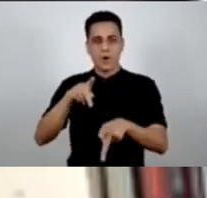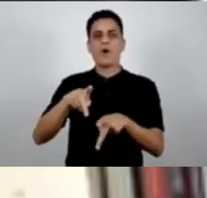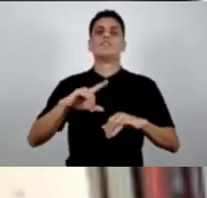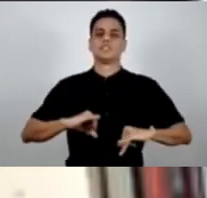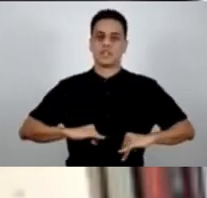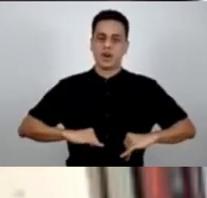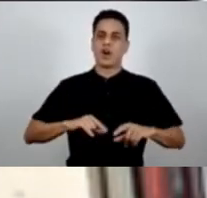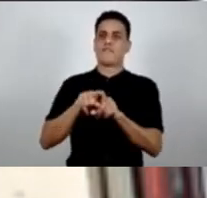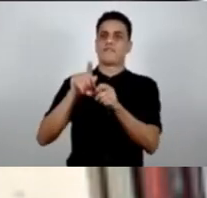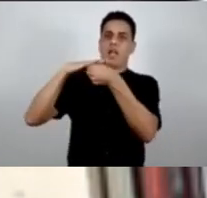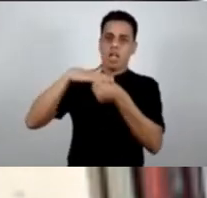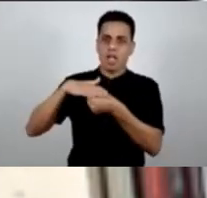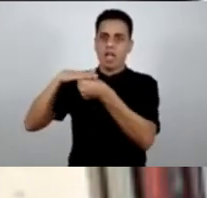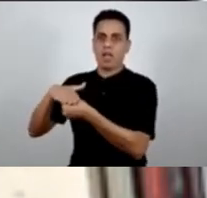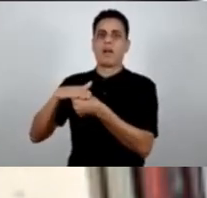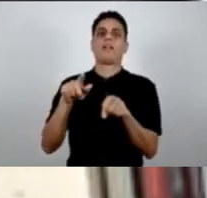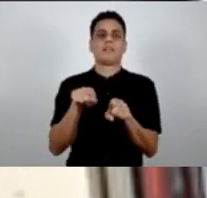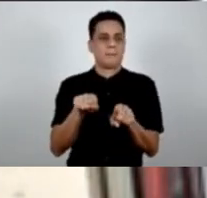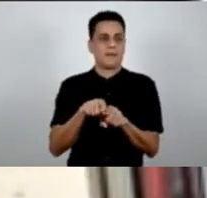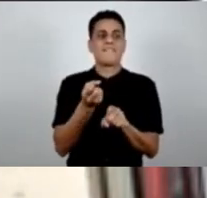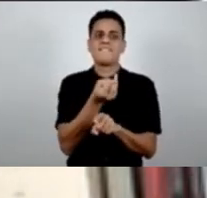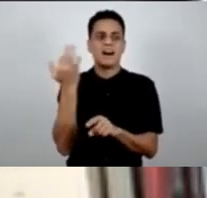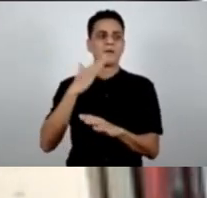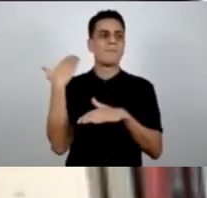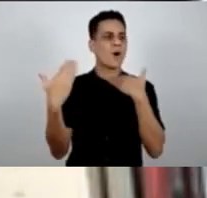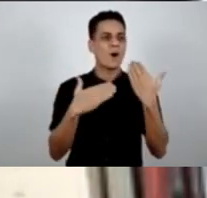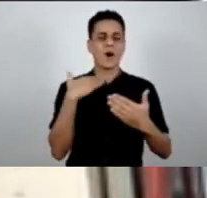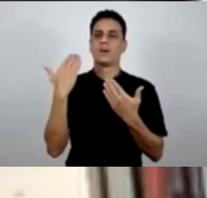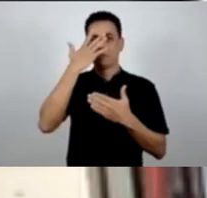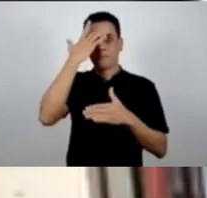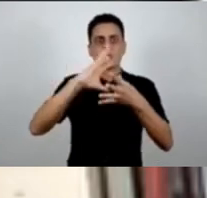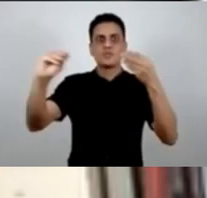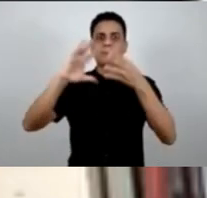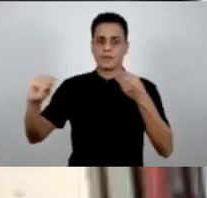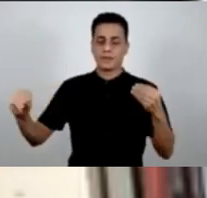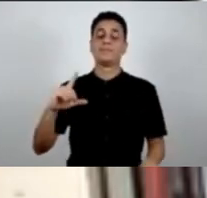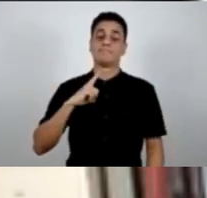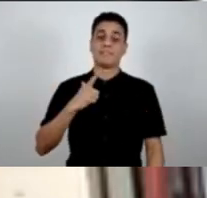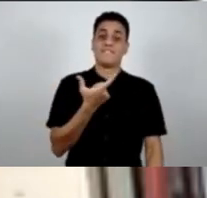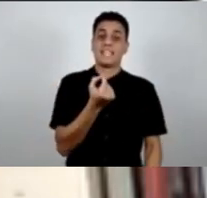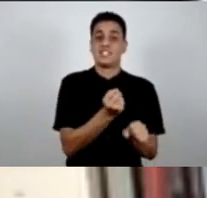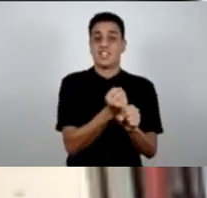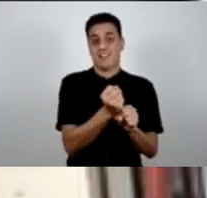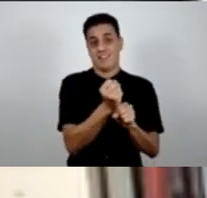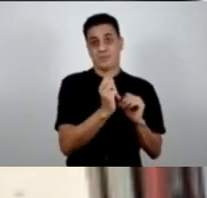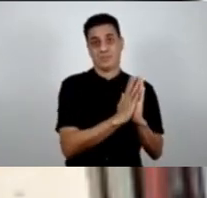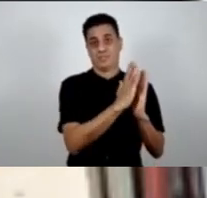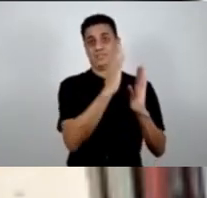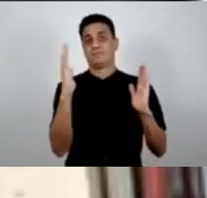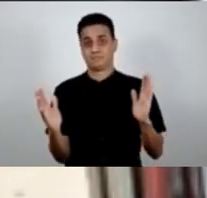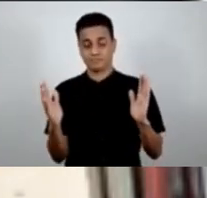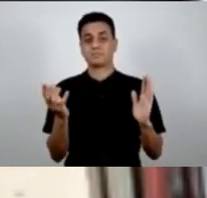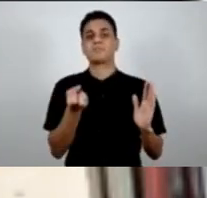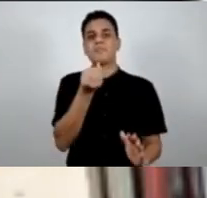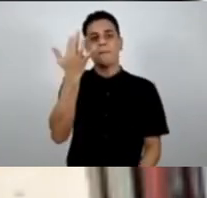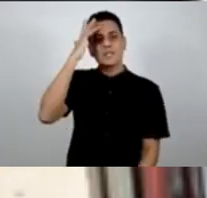pela repressão, não é? Pelos mortos e desaparecidos, não é? Isso durou 2 décadas inteiras. Os nossos embaixadores no